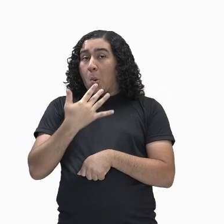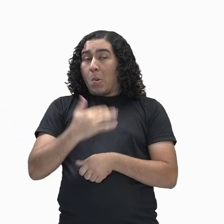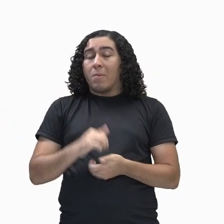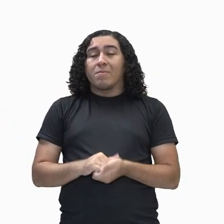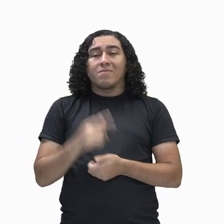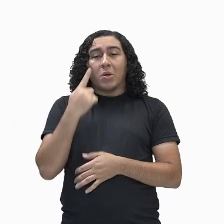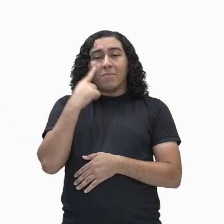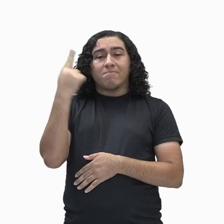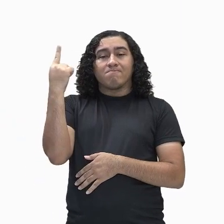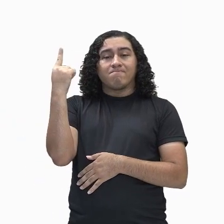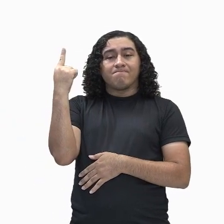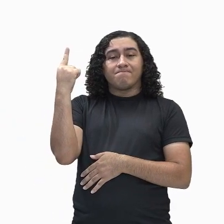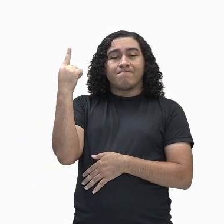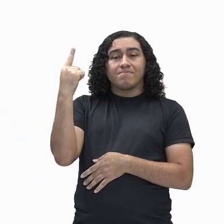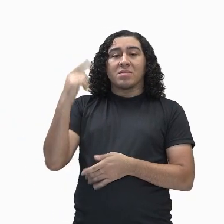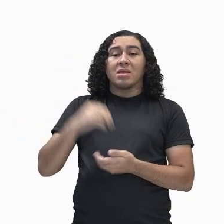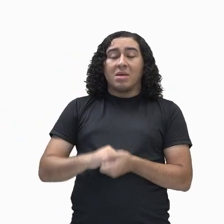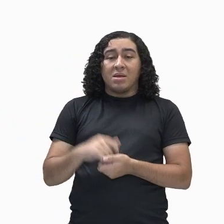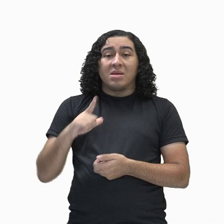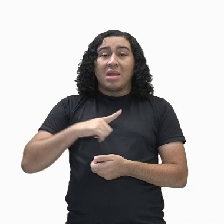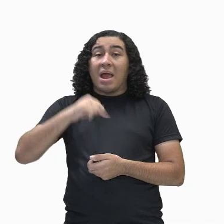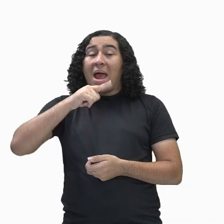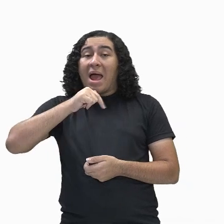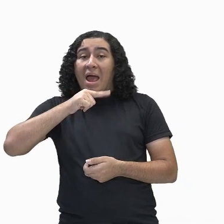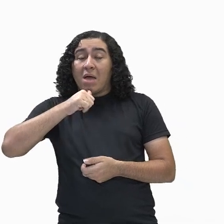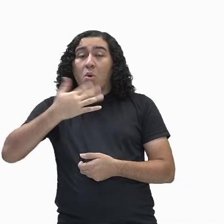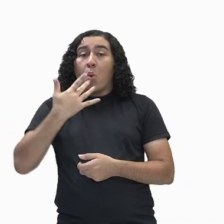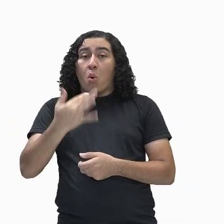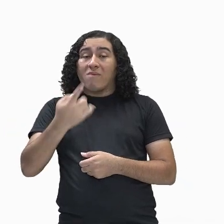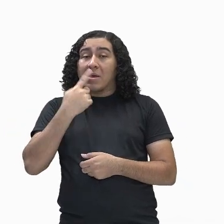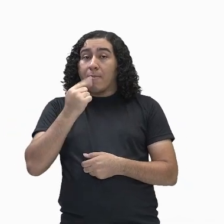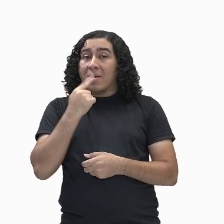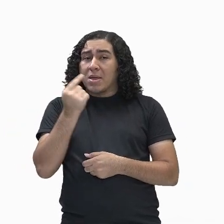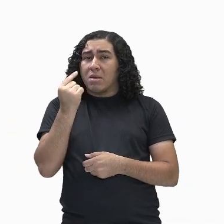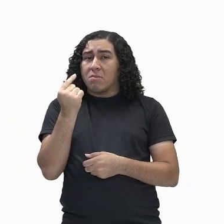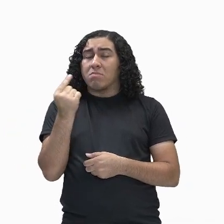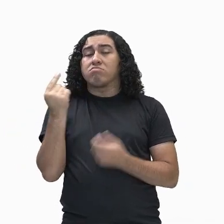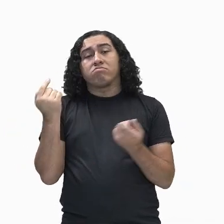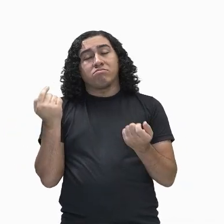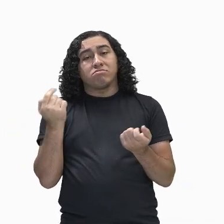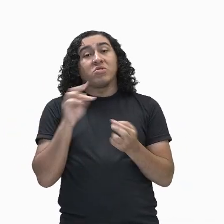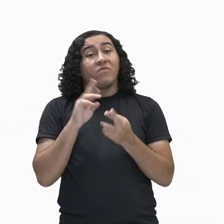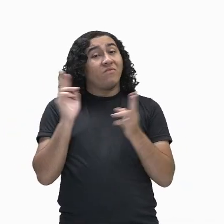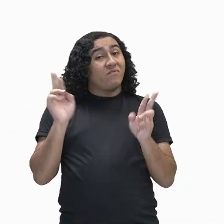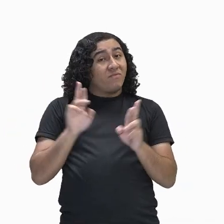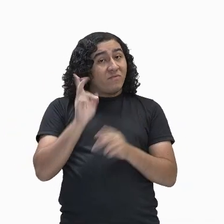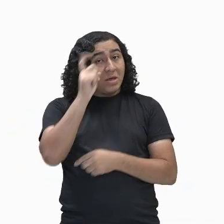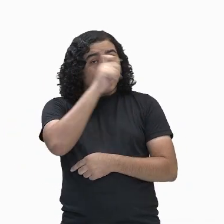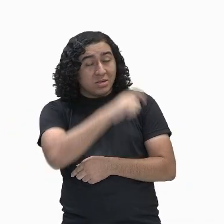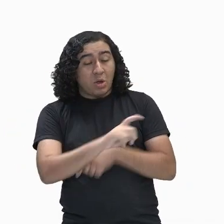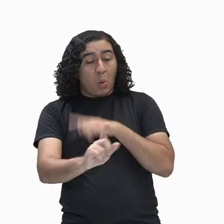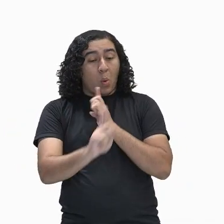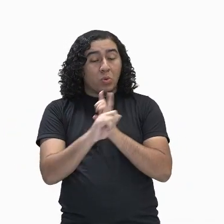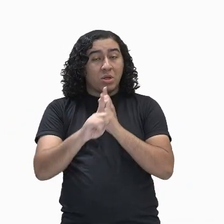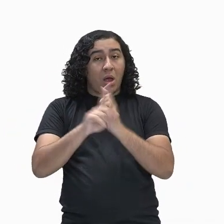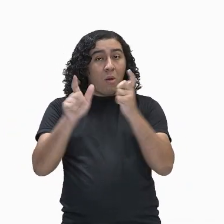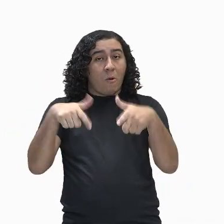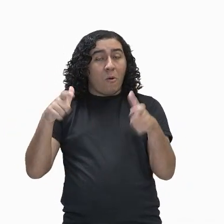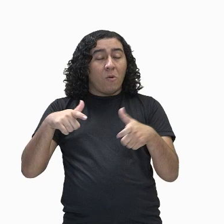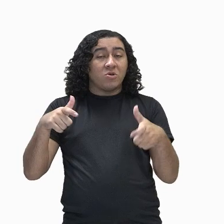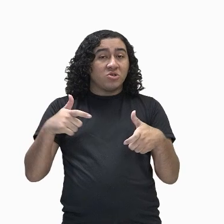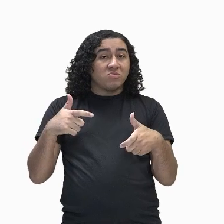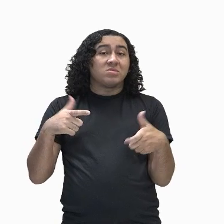temos ali, olha, uma água vermelha, né? Não é comum a gente encontrar essa coloração ali nos oceanos, nos mares, né? Ou